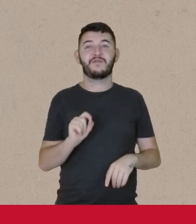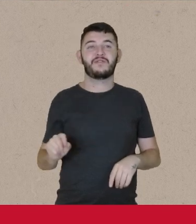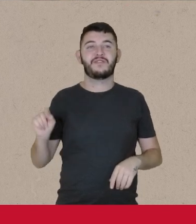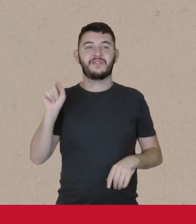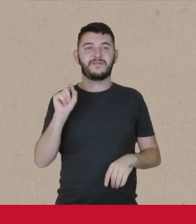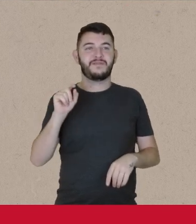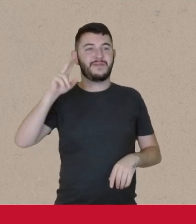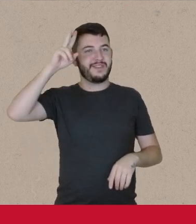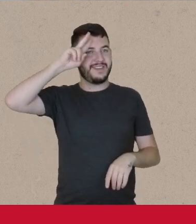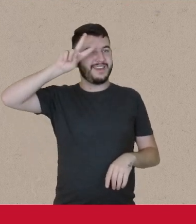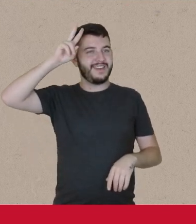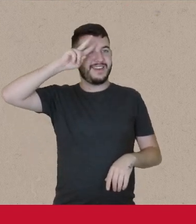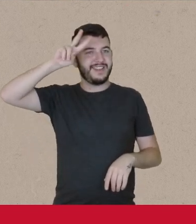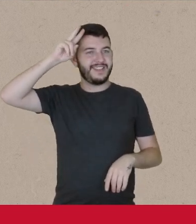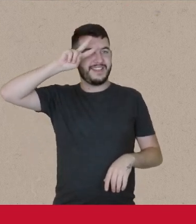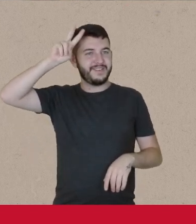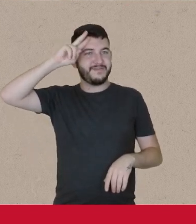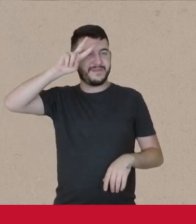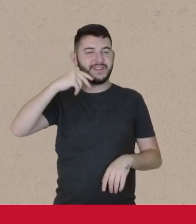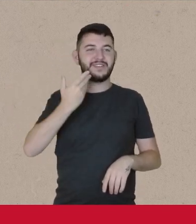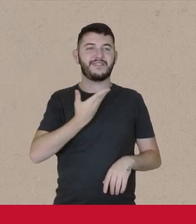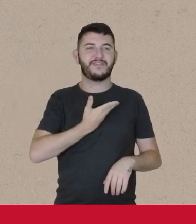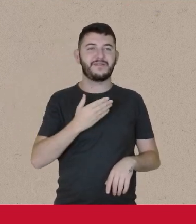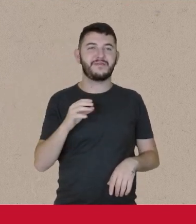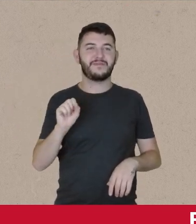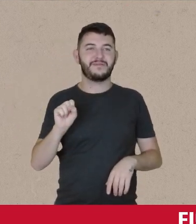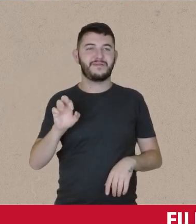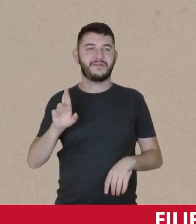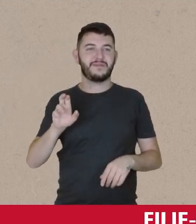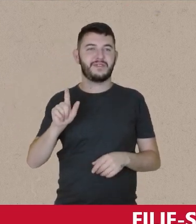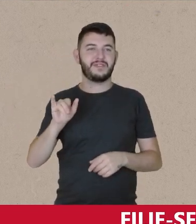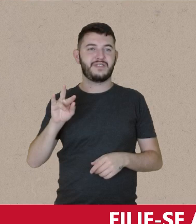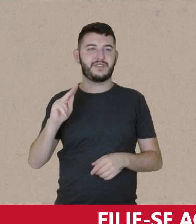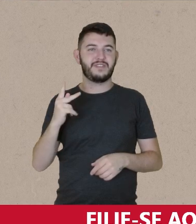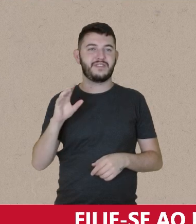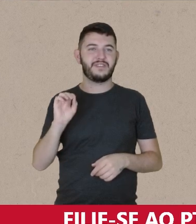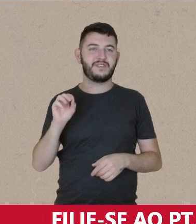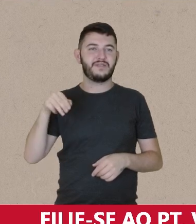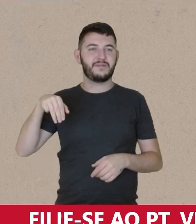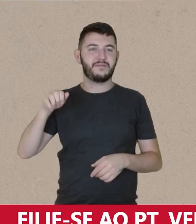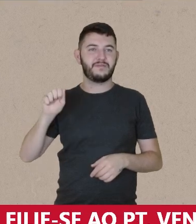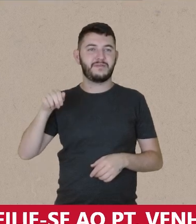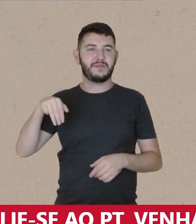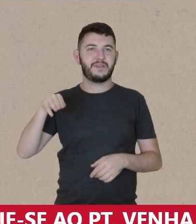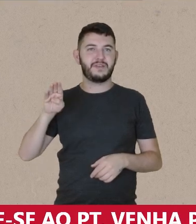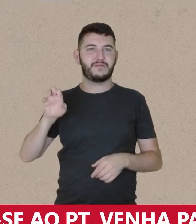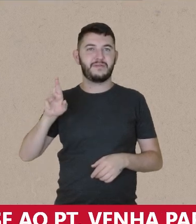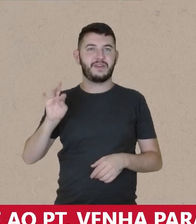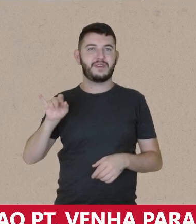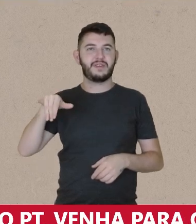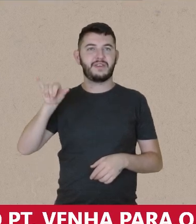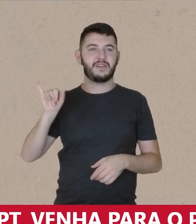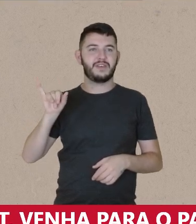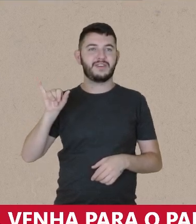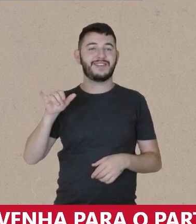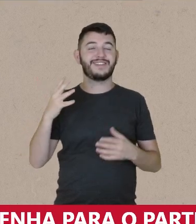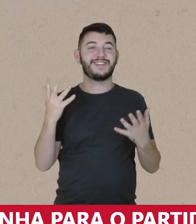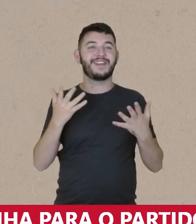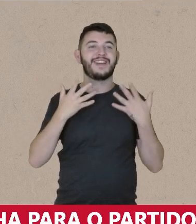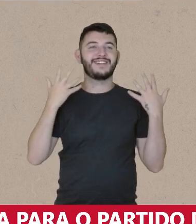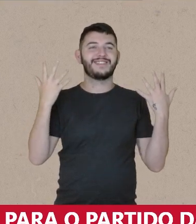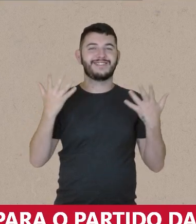a lembrança do nosso Serginho Manberti, né? Daquela alegria, daquela luz. Serginho